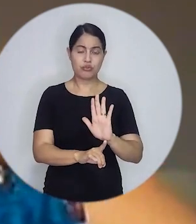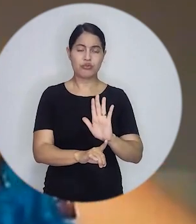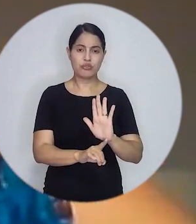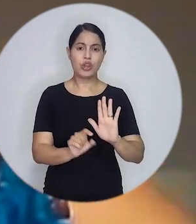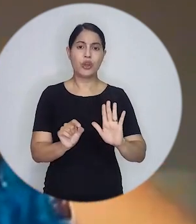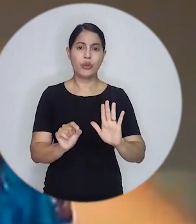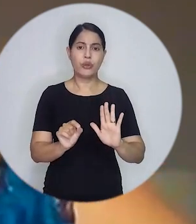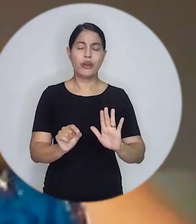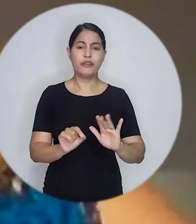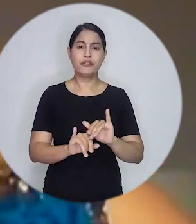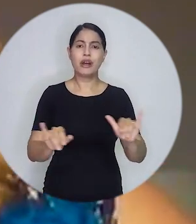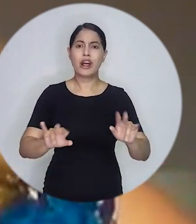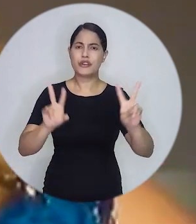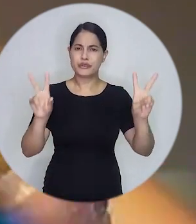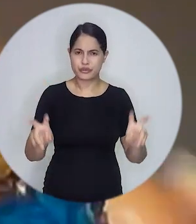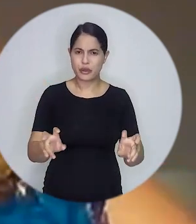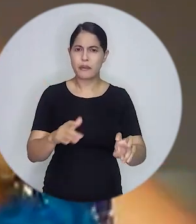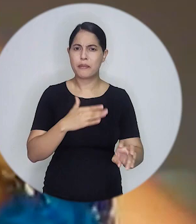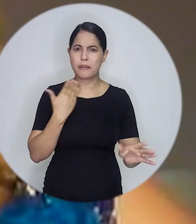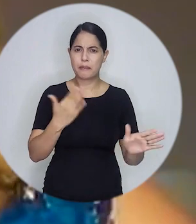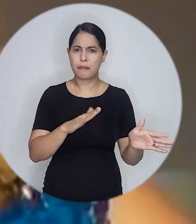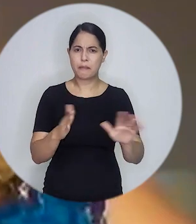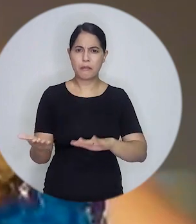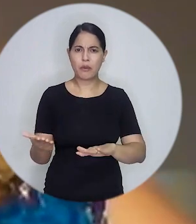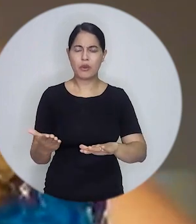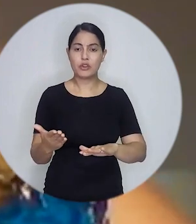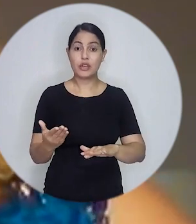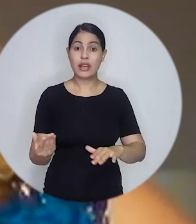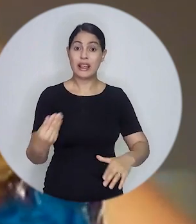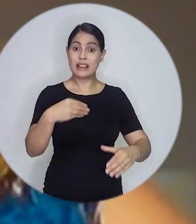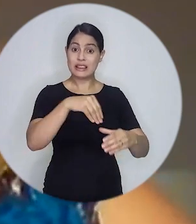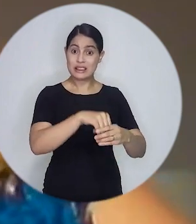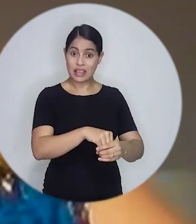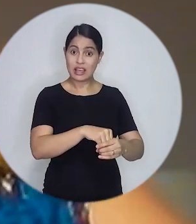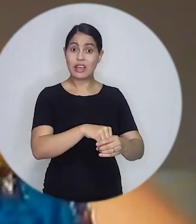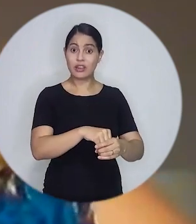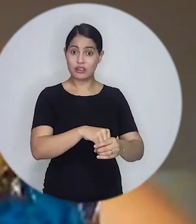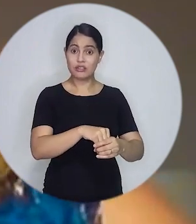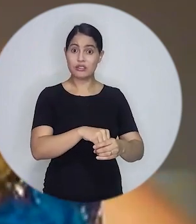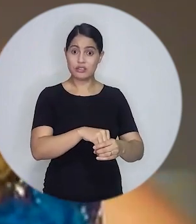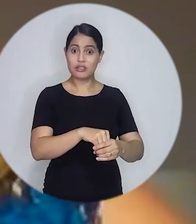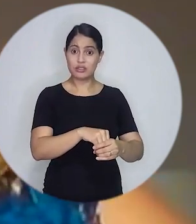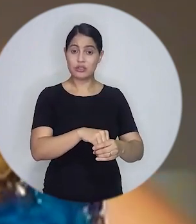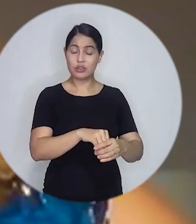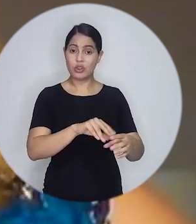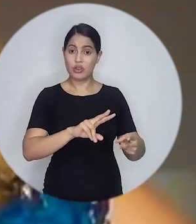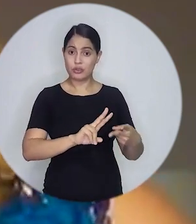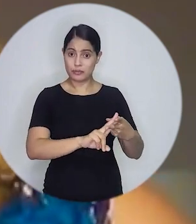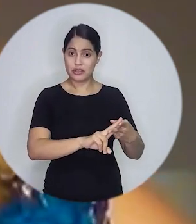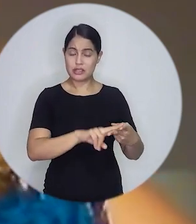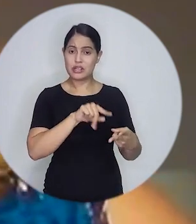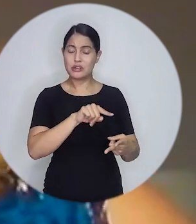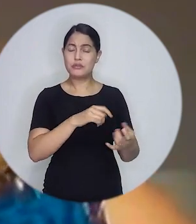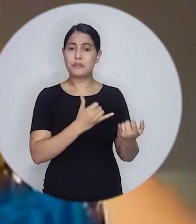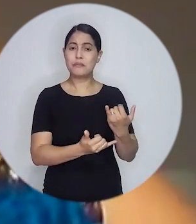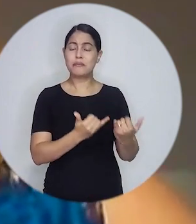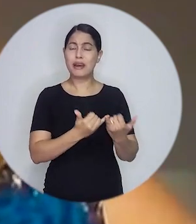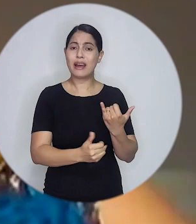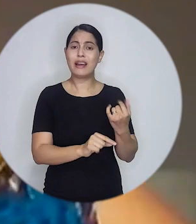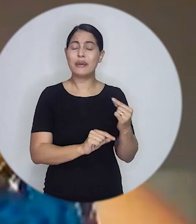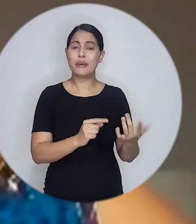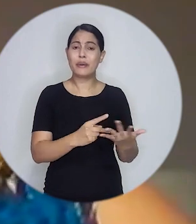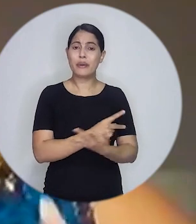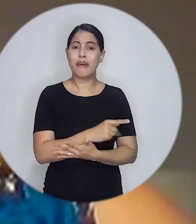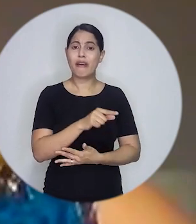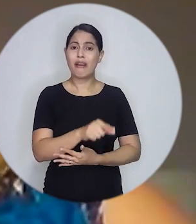com exceção do Carandiru, que a morte foi provocada, as 111 mortes foram provocadas por agentes do Estado, normalmente, quando você